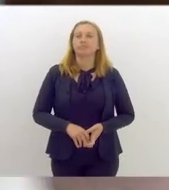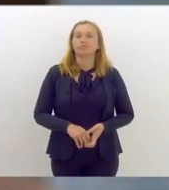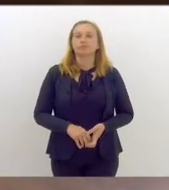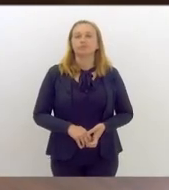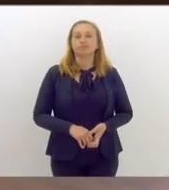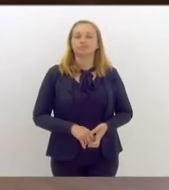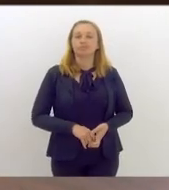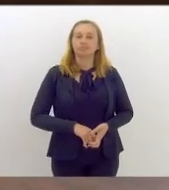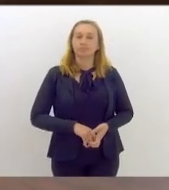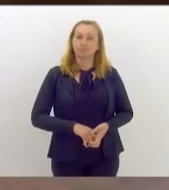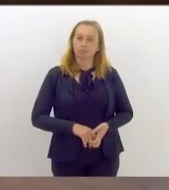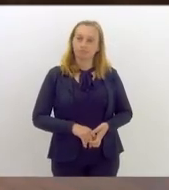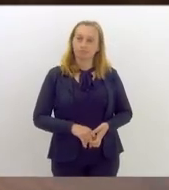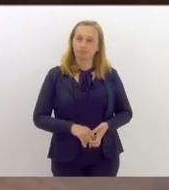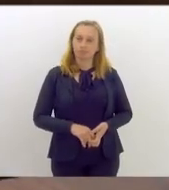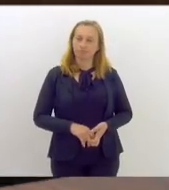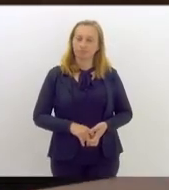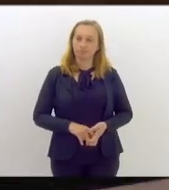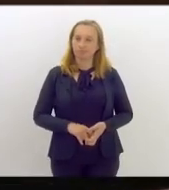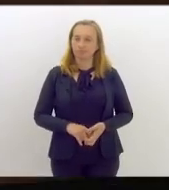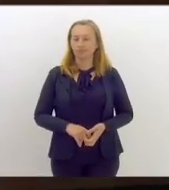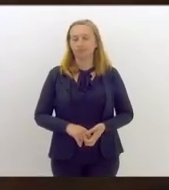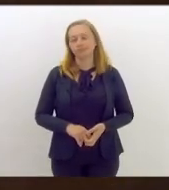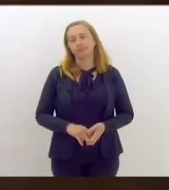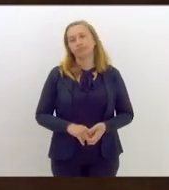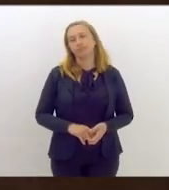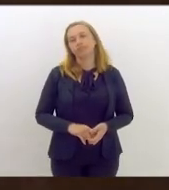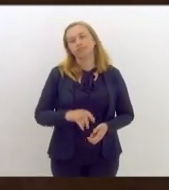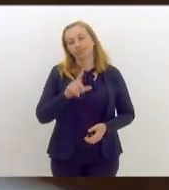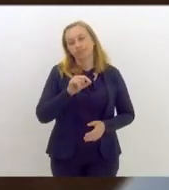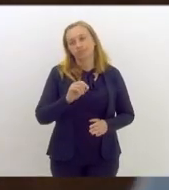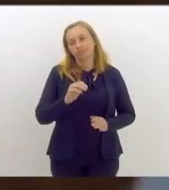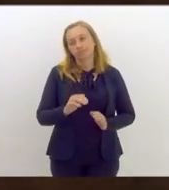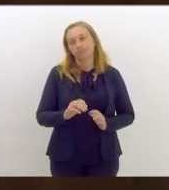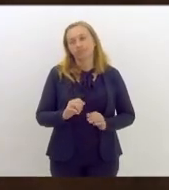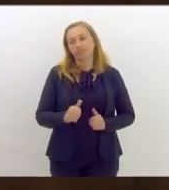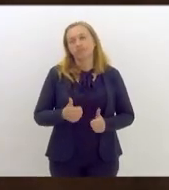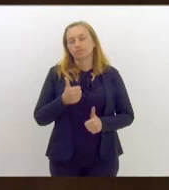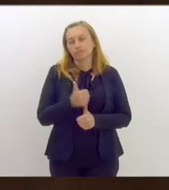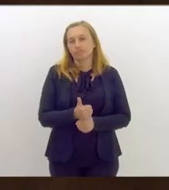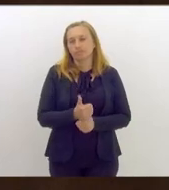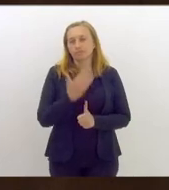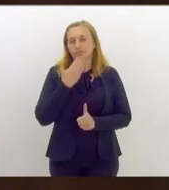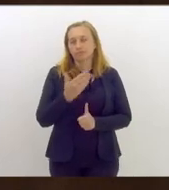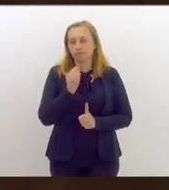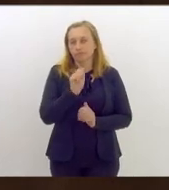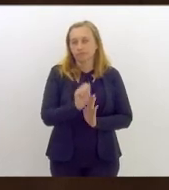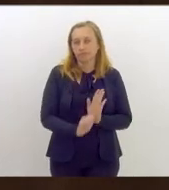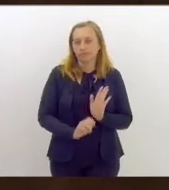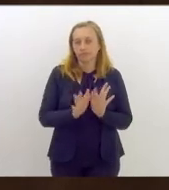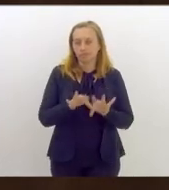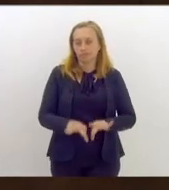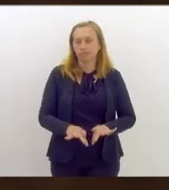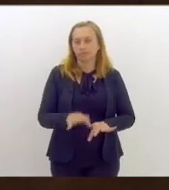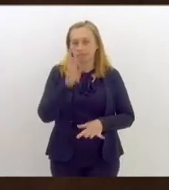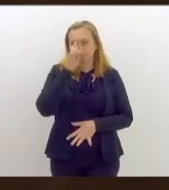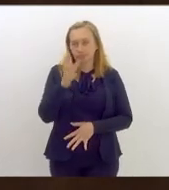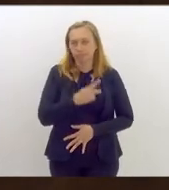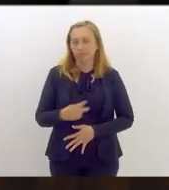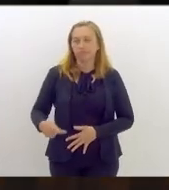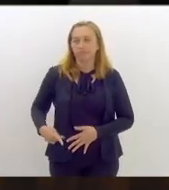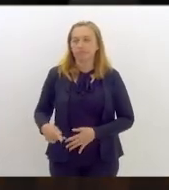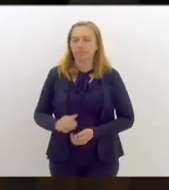Eu opto por substitutivo e peço forma final de redação, senhor presidente.